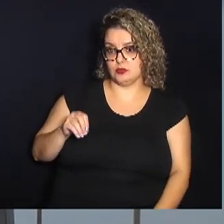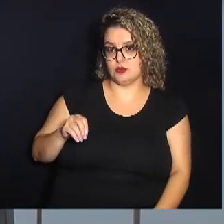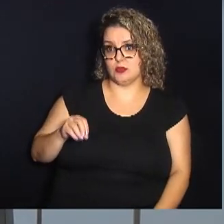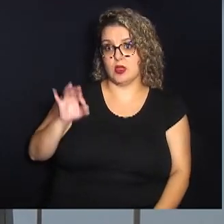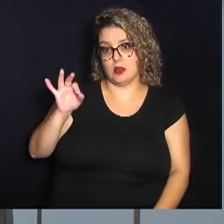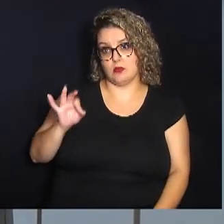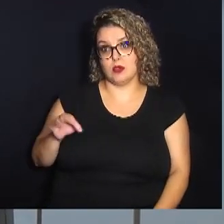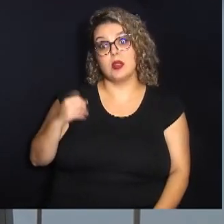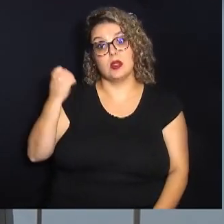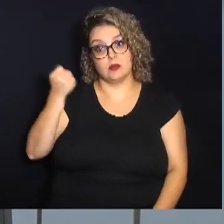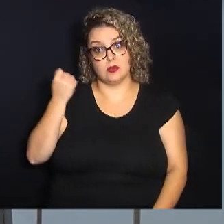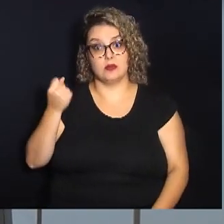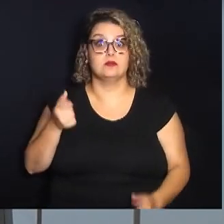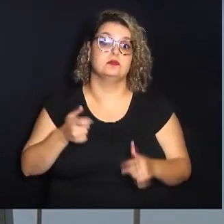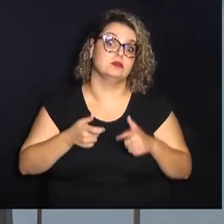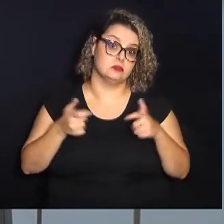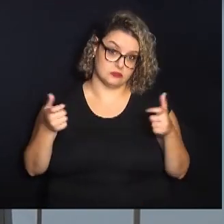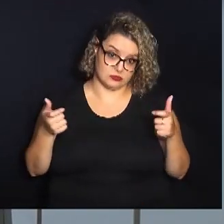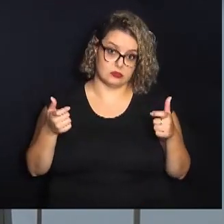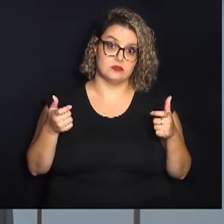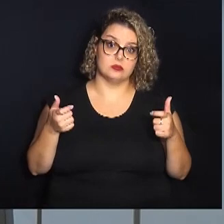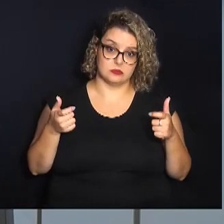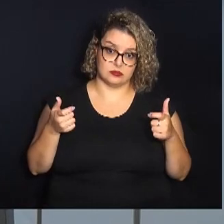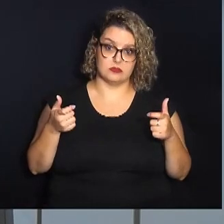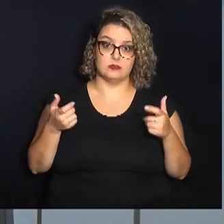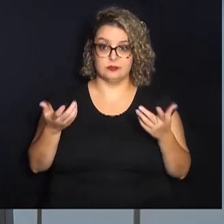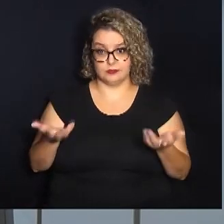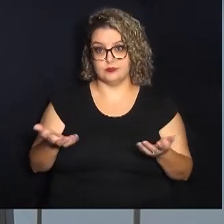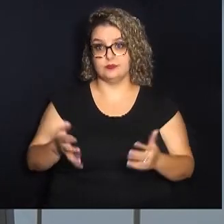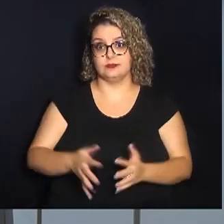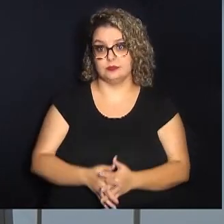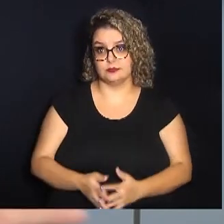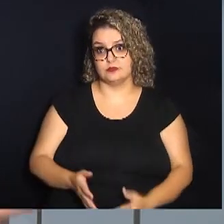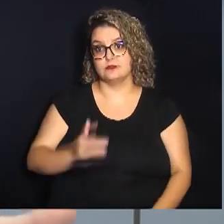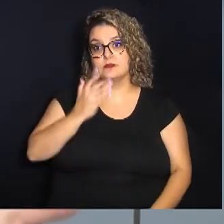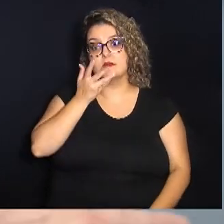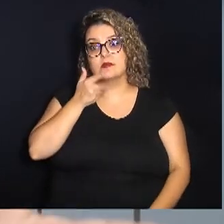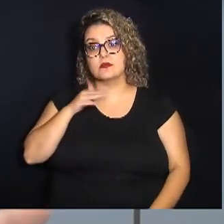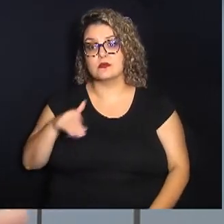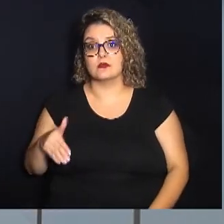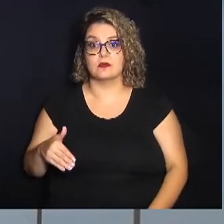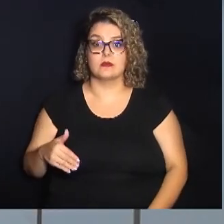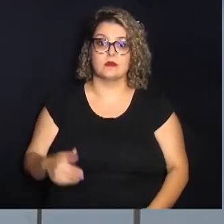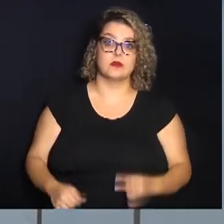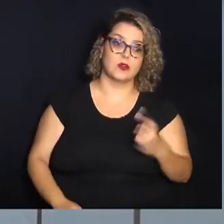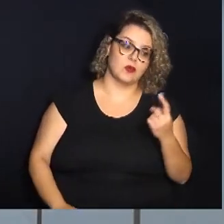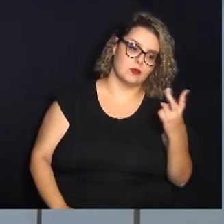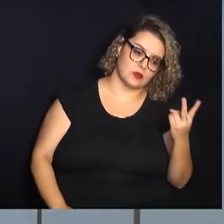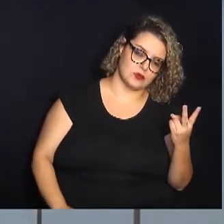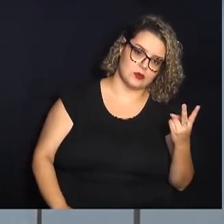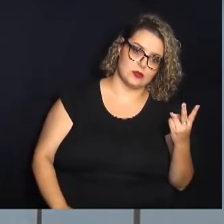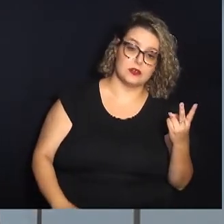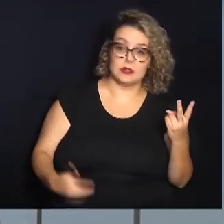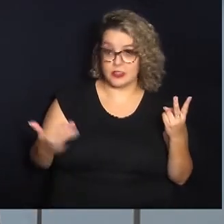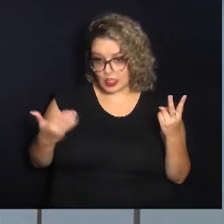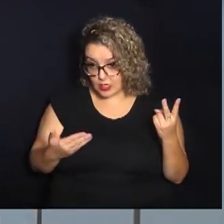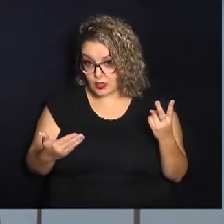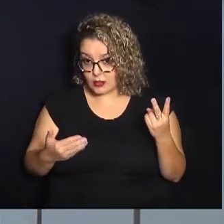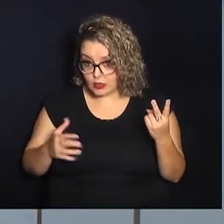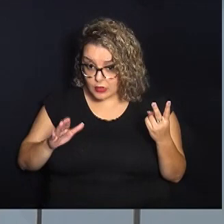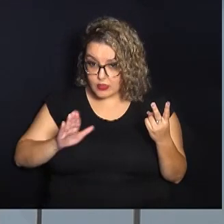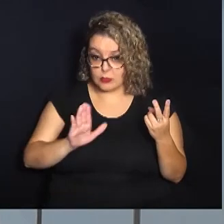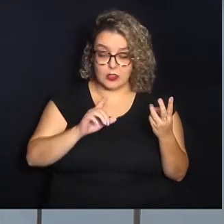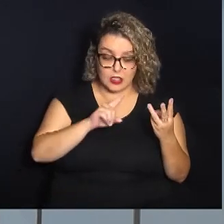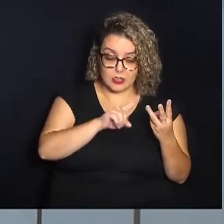caso grave aumenta. Né? Então, as crianças que já tiveram por 1 e 2 e agora estão encarando aí o